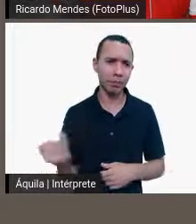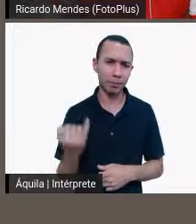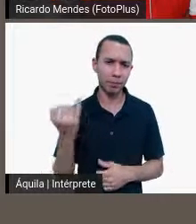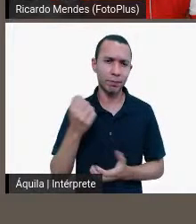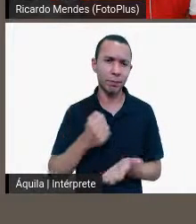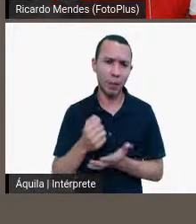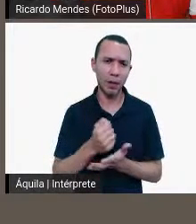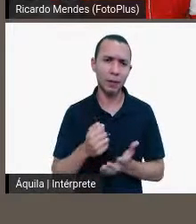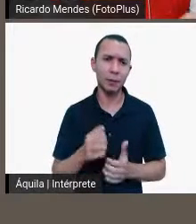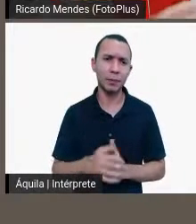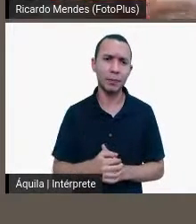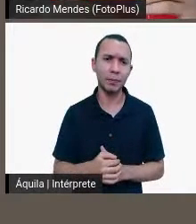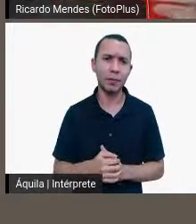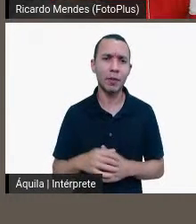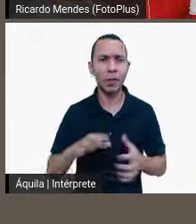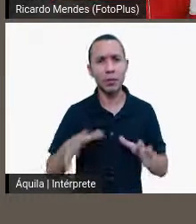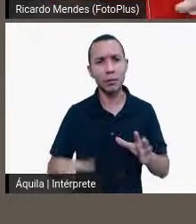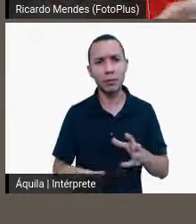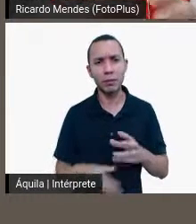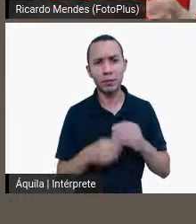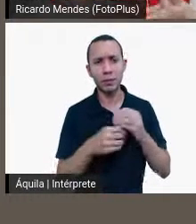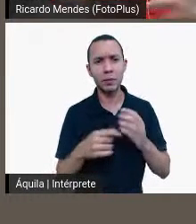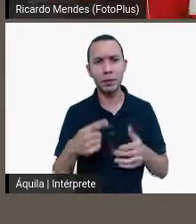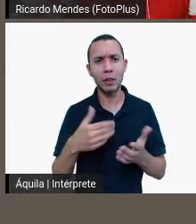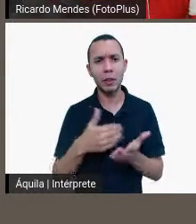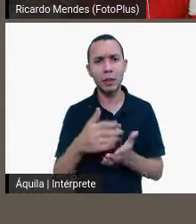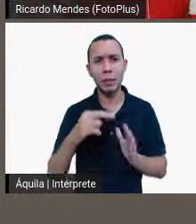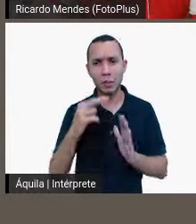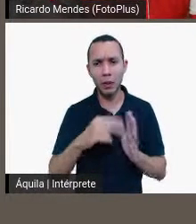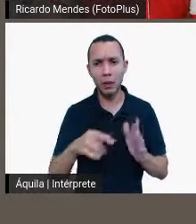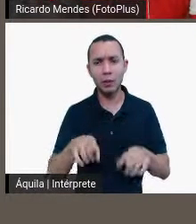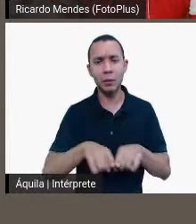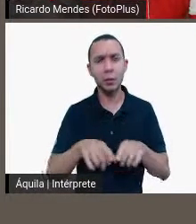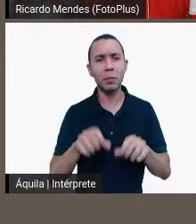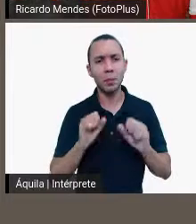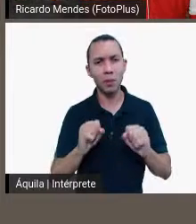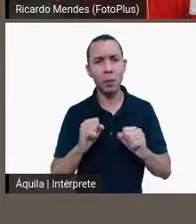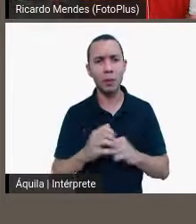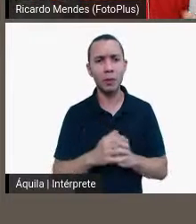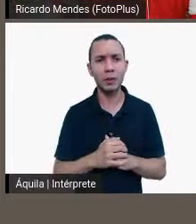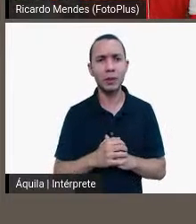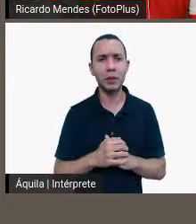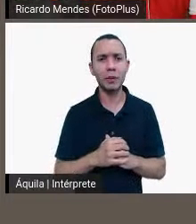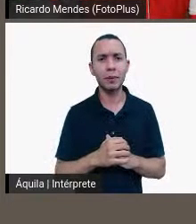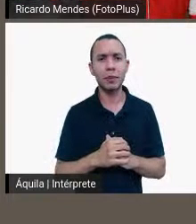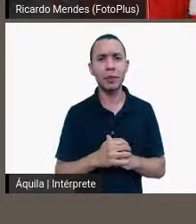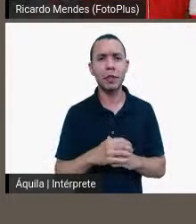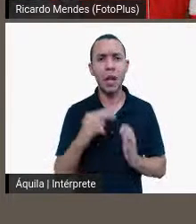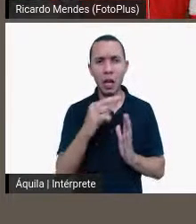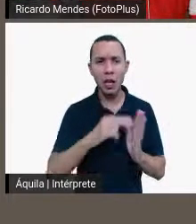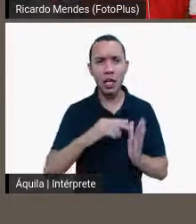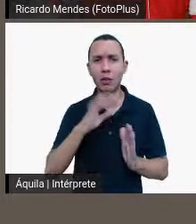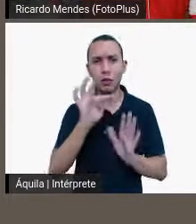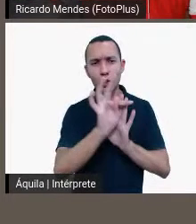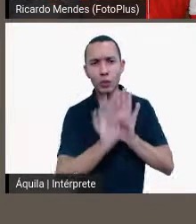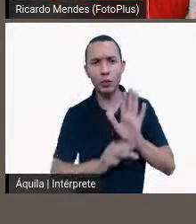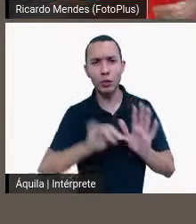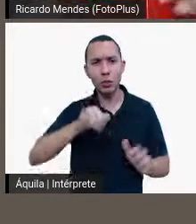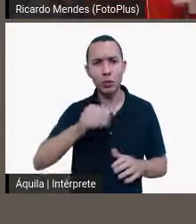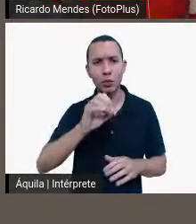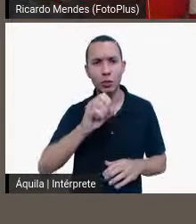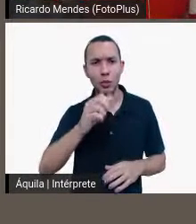E como complemento, assim, vocês quiserem, como começo, assim, você peguem, por exemplo, sobre o panorama, leiam logo o texto do João do Rio, que é o